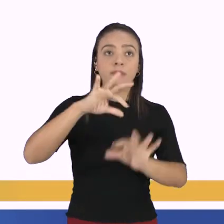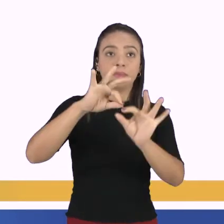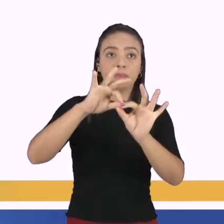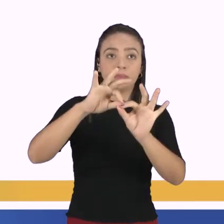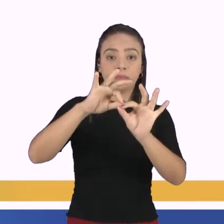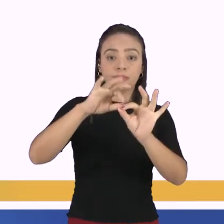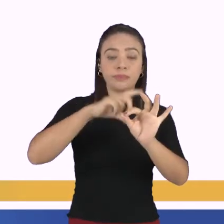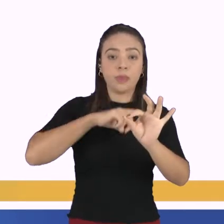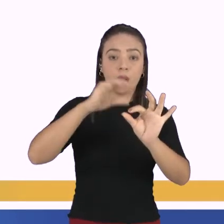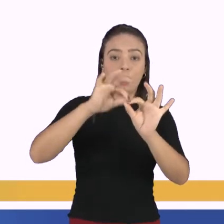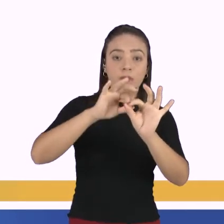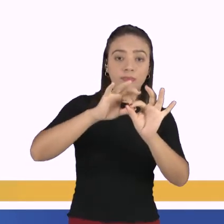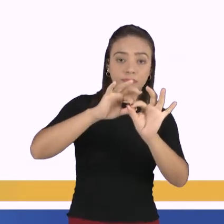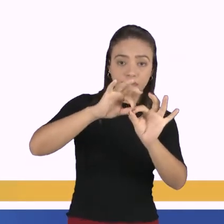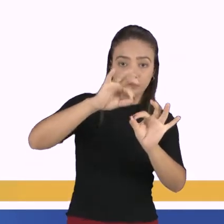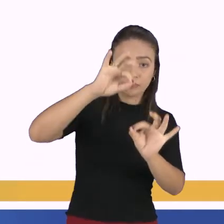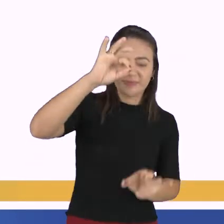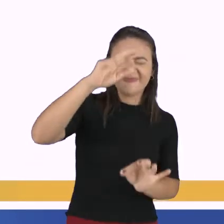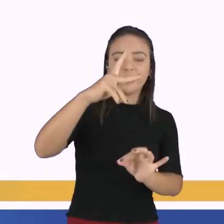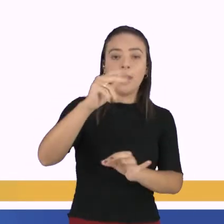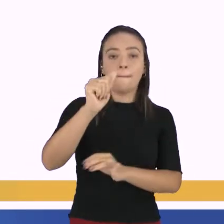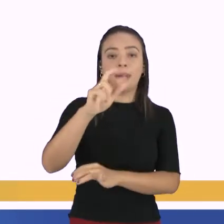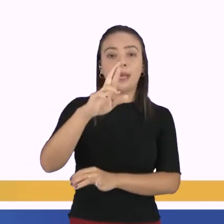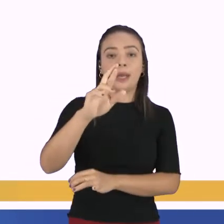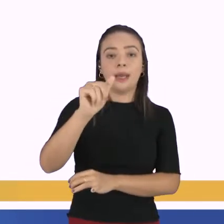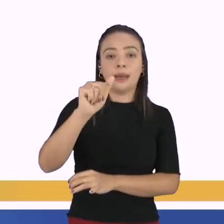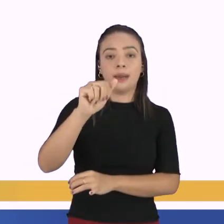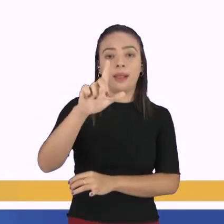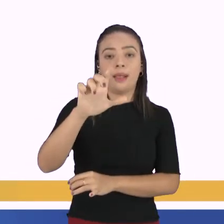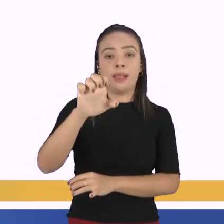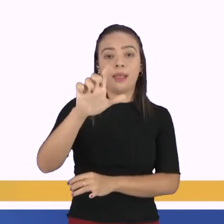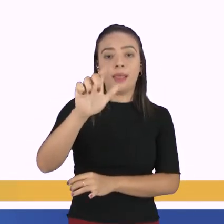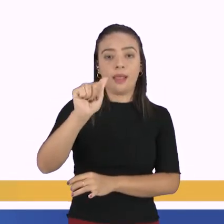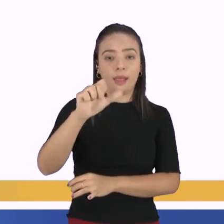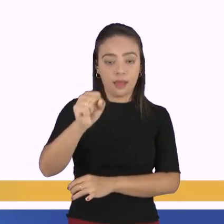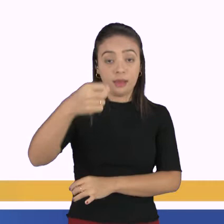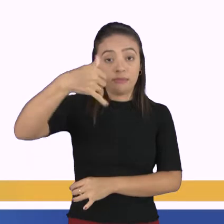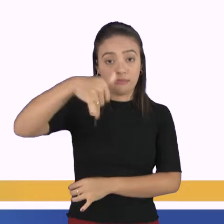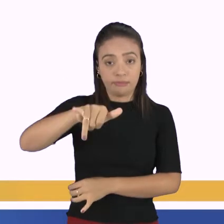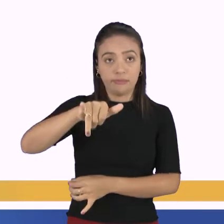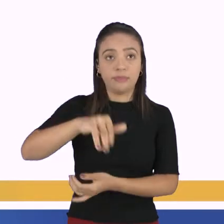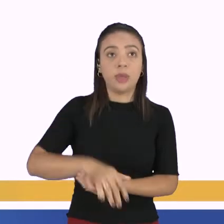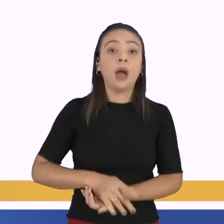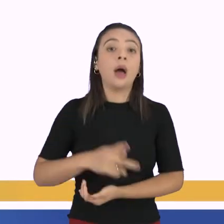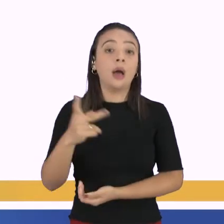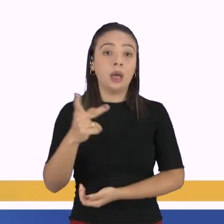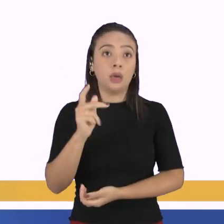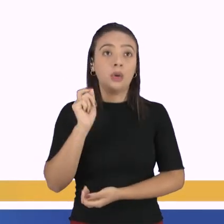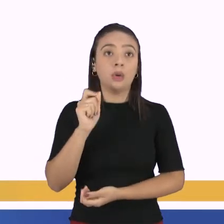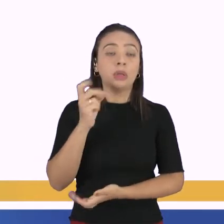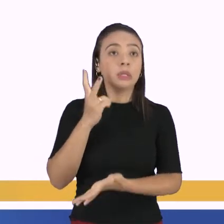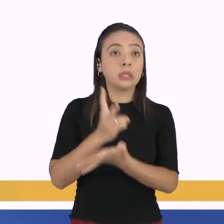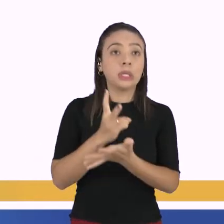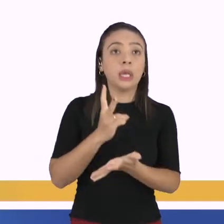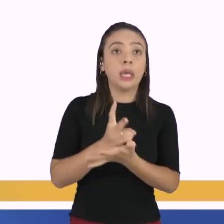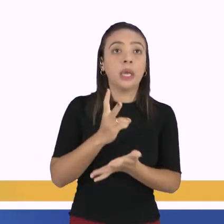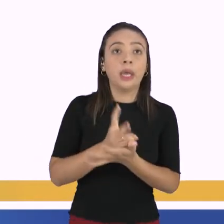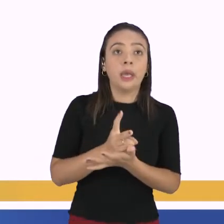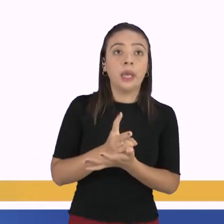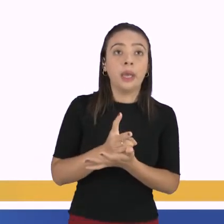perpendiculares ao eixo x ou retas paralelas ao eixo y, e essas retas sempre